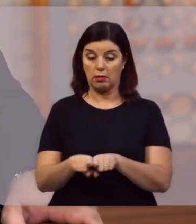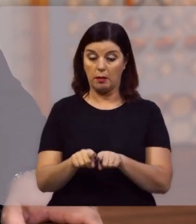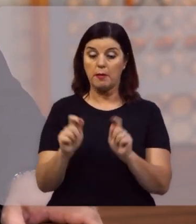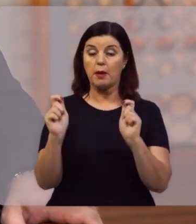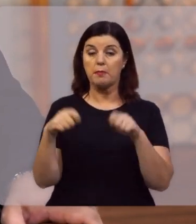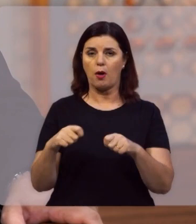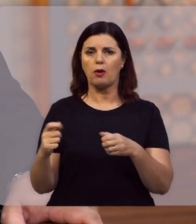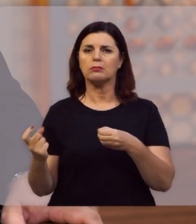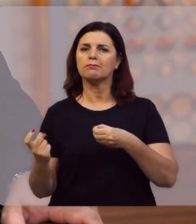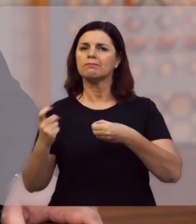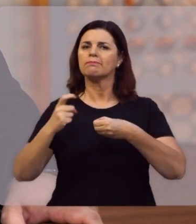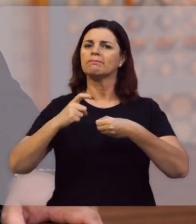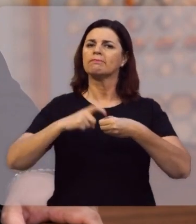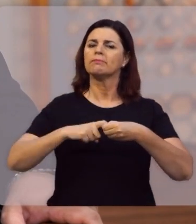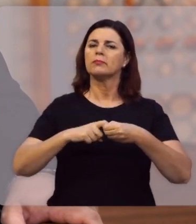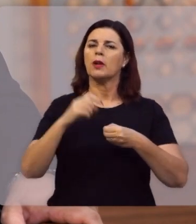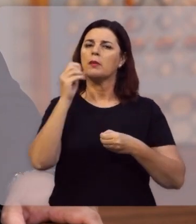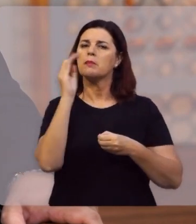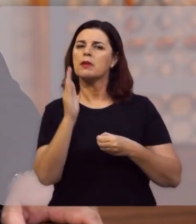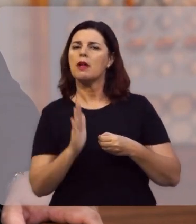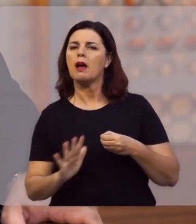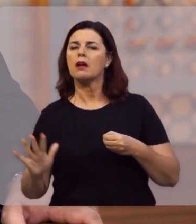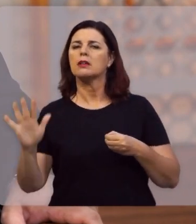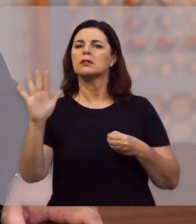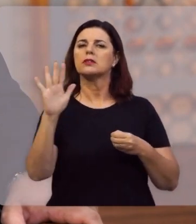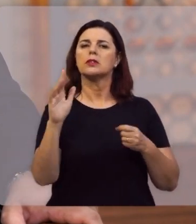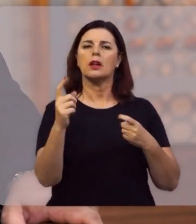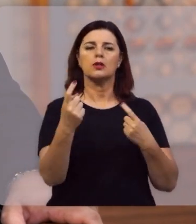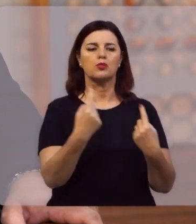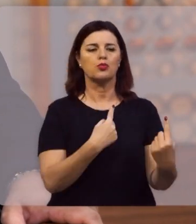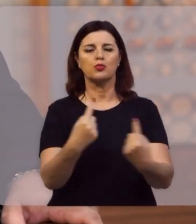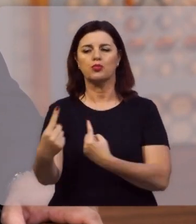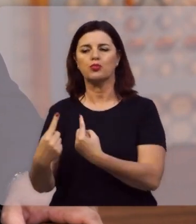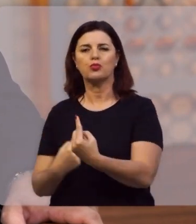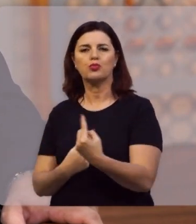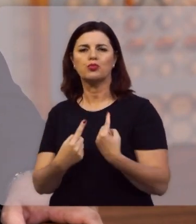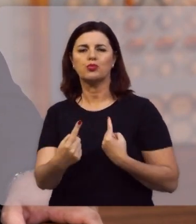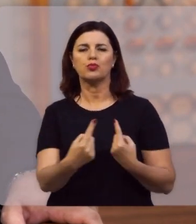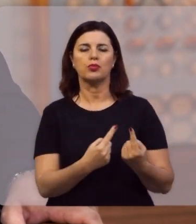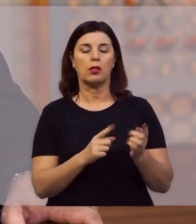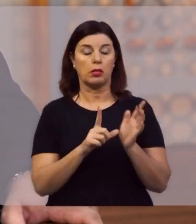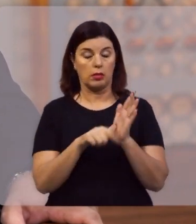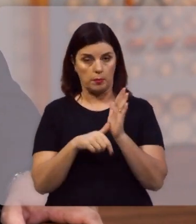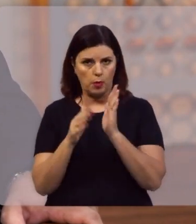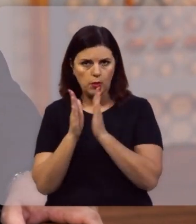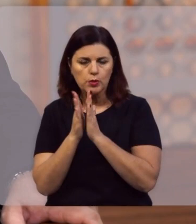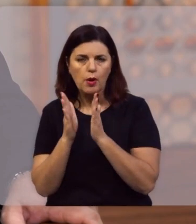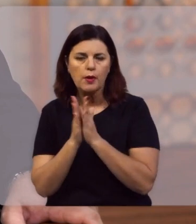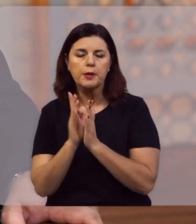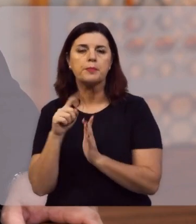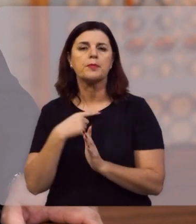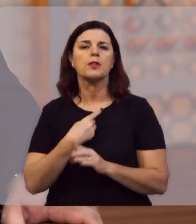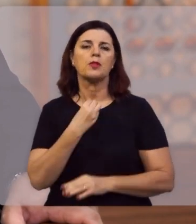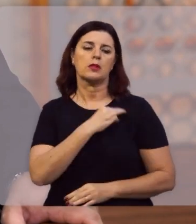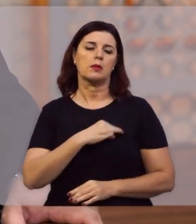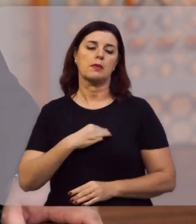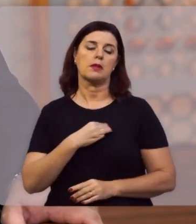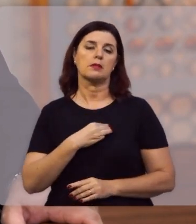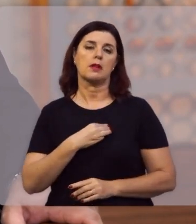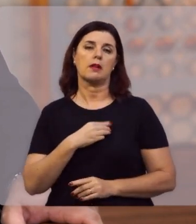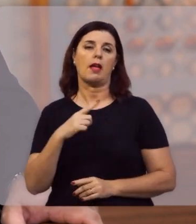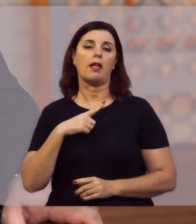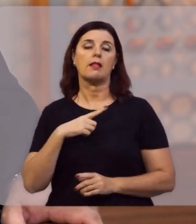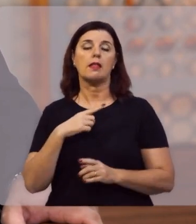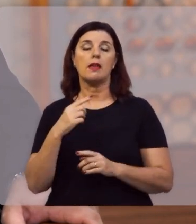também reconciliar os brasileiros uns com os outros então depois de orar Nossa Missão levantar